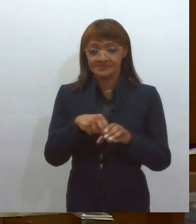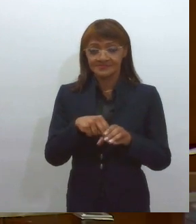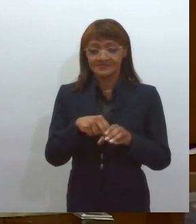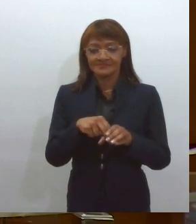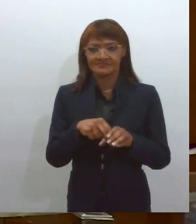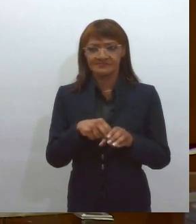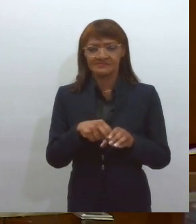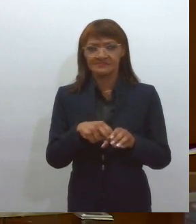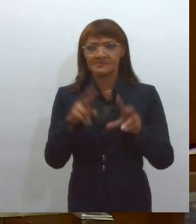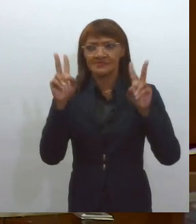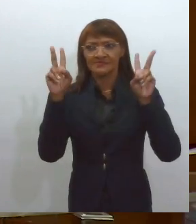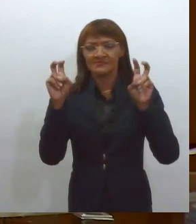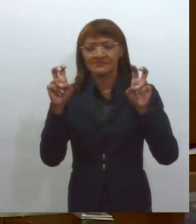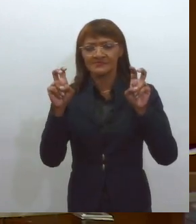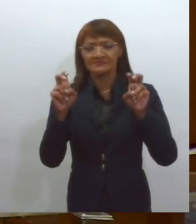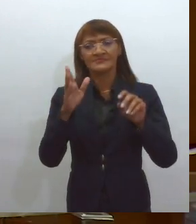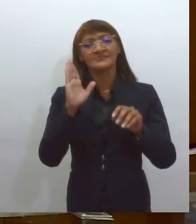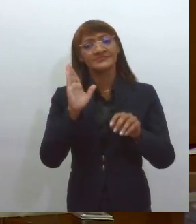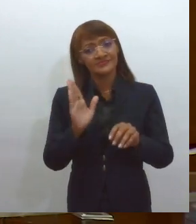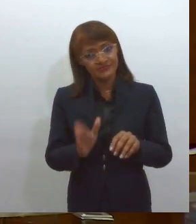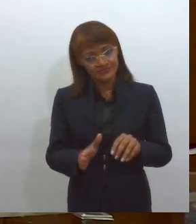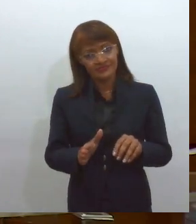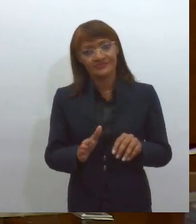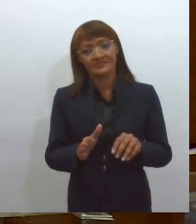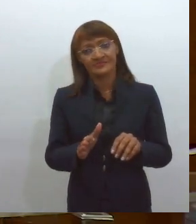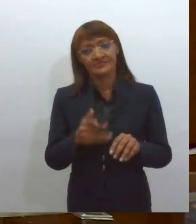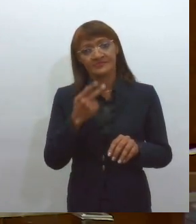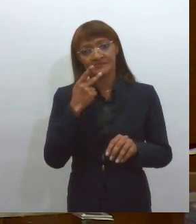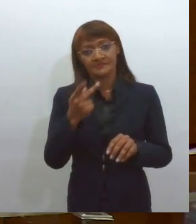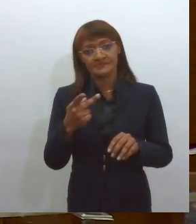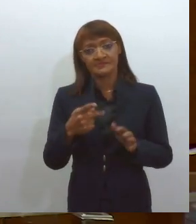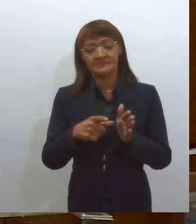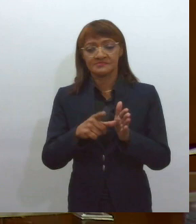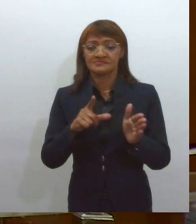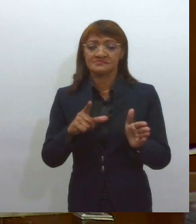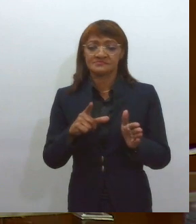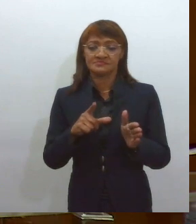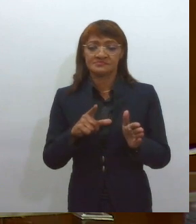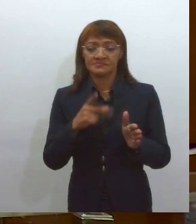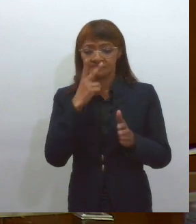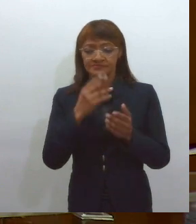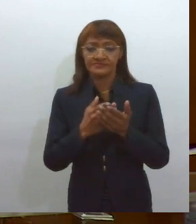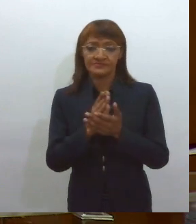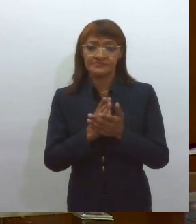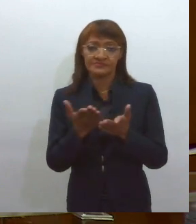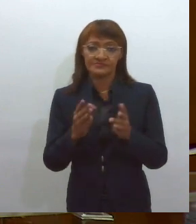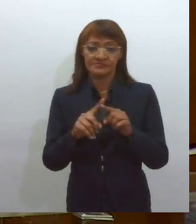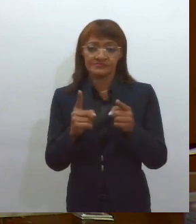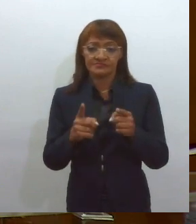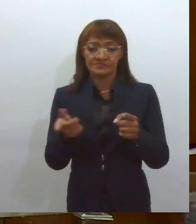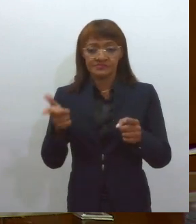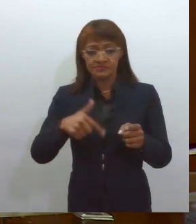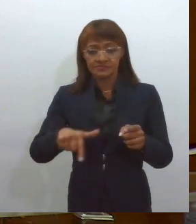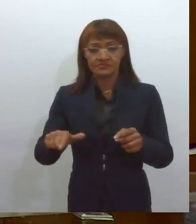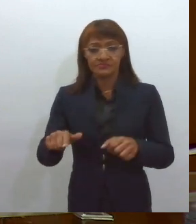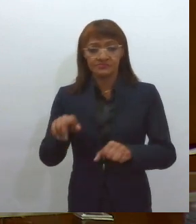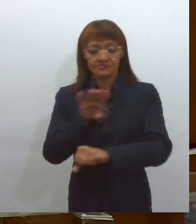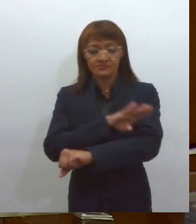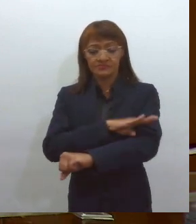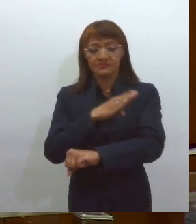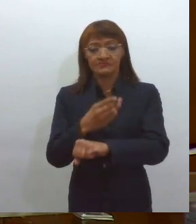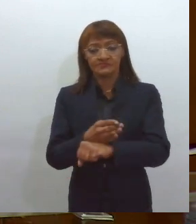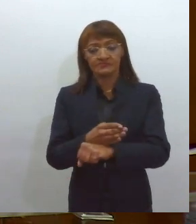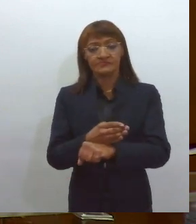novamente sobre a ponte que liga a cidade de tubias Barreto à cidade de Itabaianinha